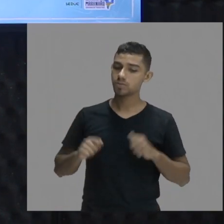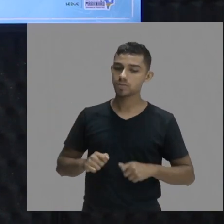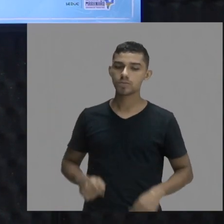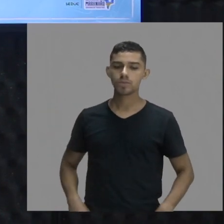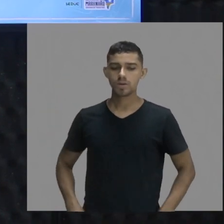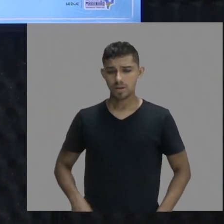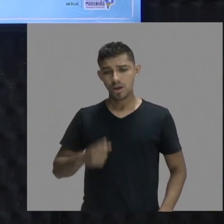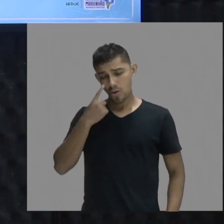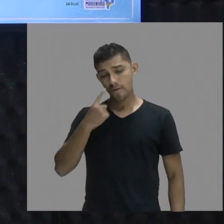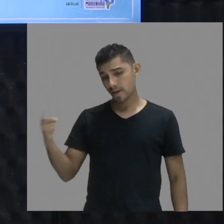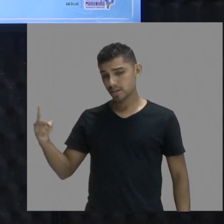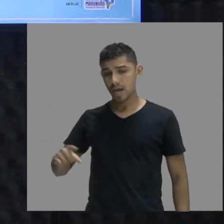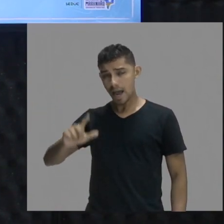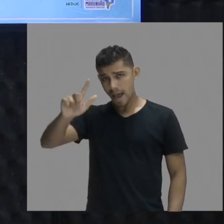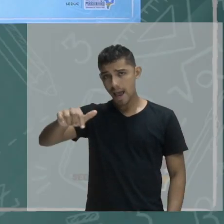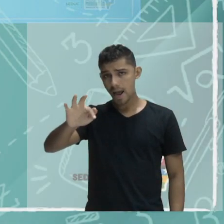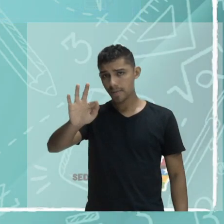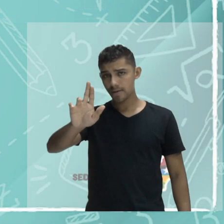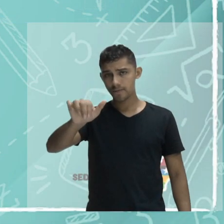Galera, essa aqui é uma função?